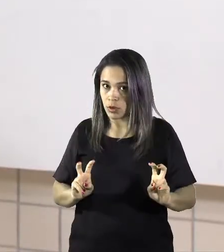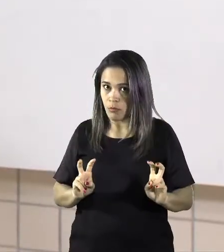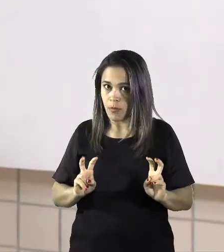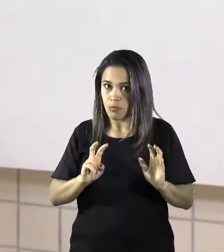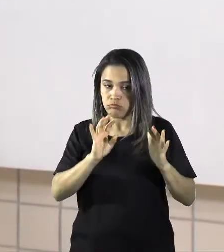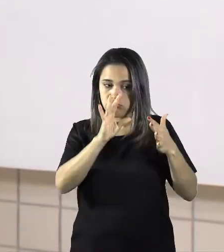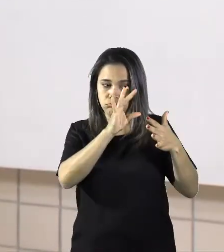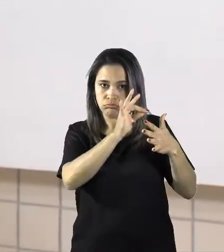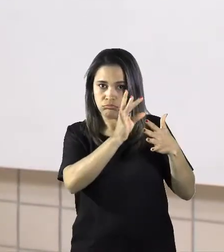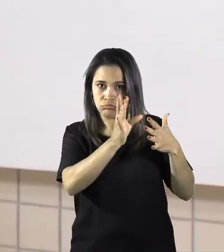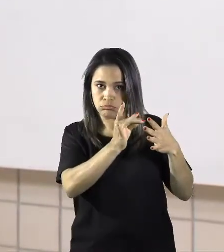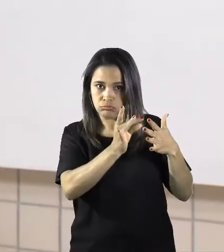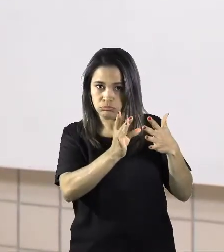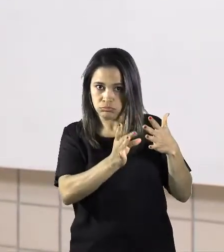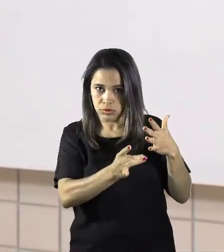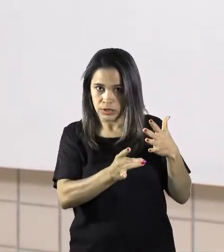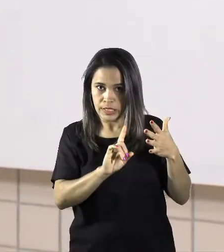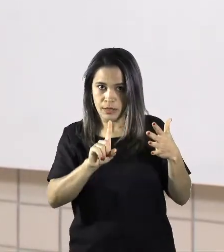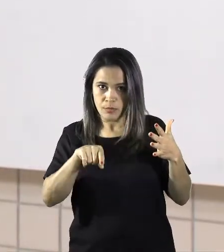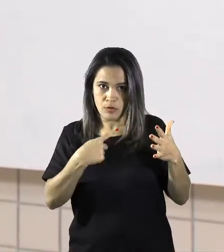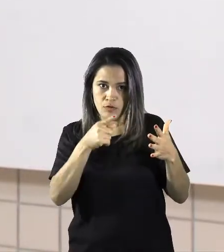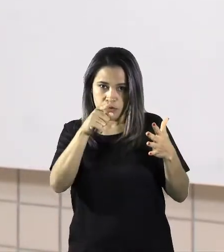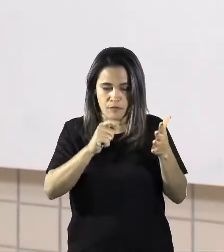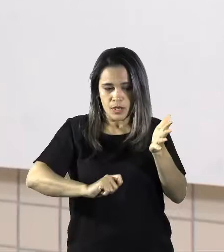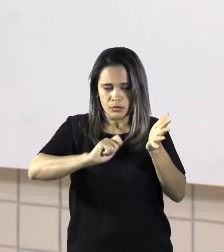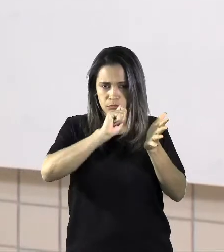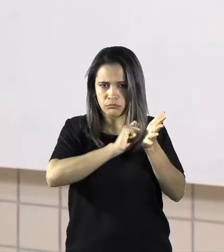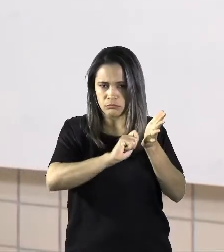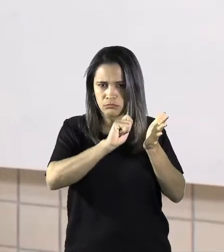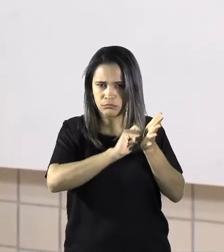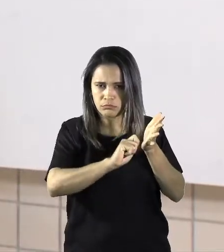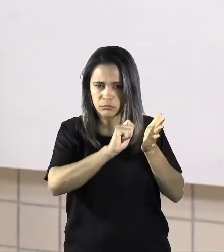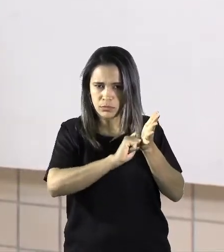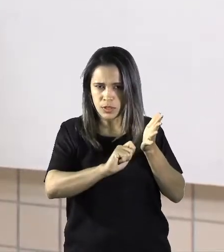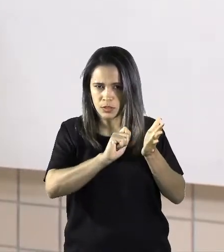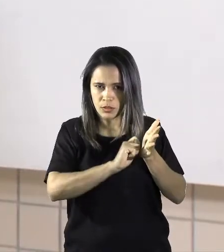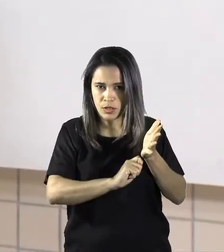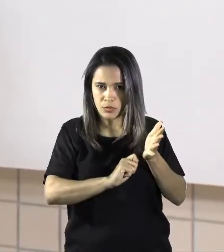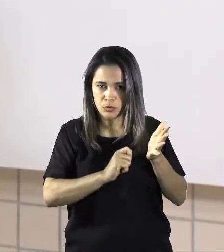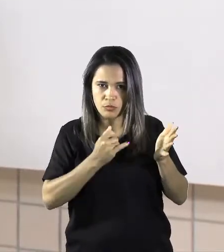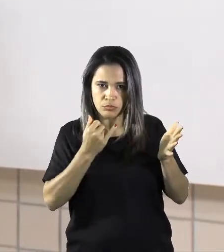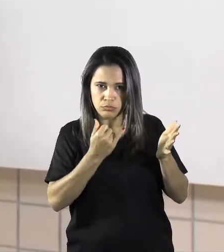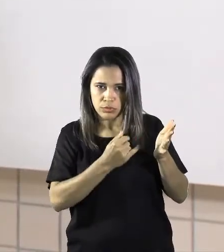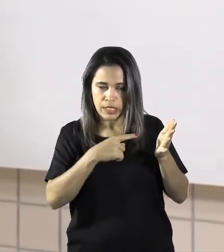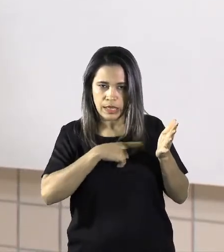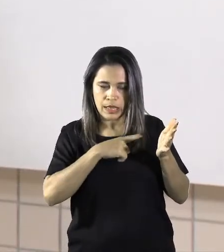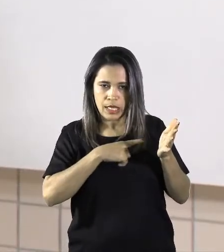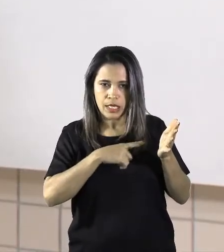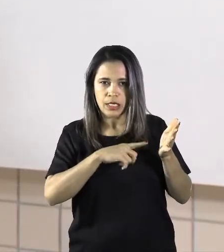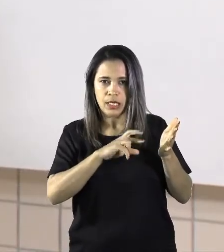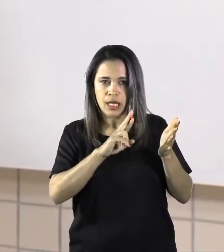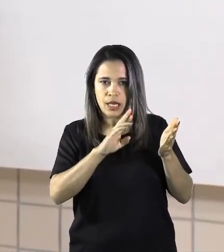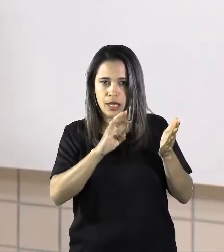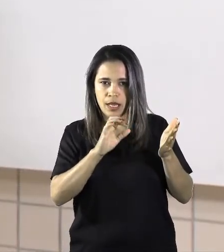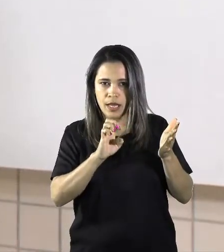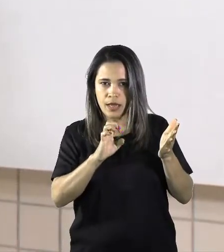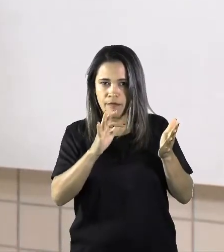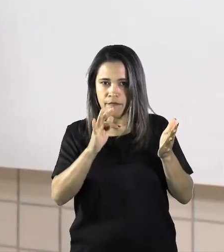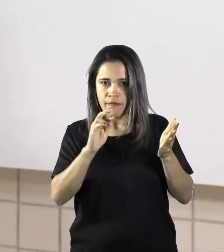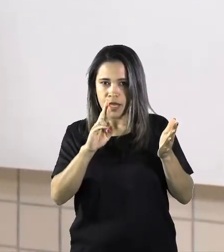vai anotar algumas informações sobre as referências citadas no enredo da